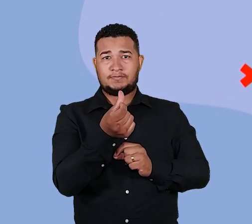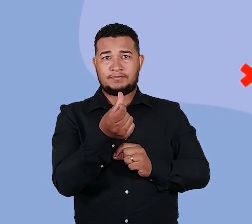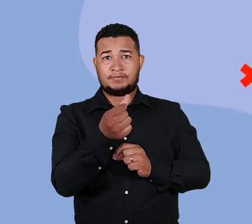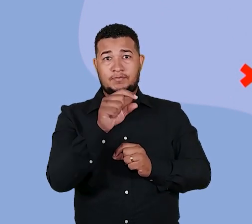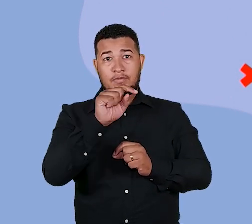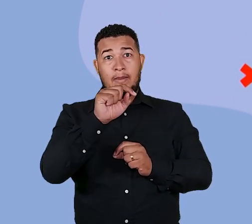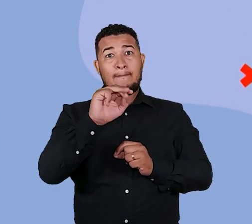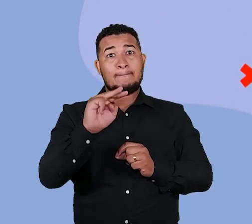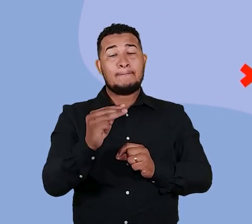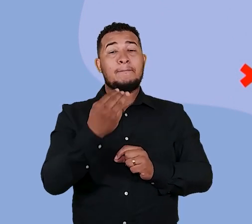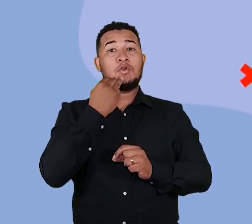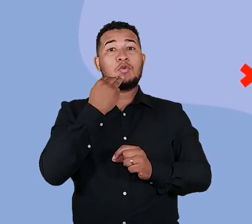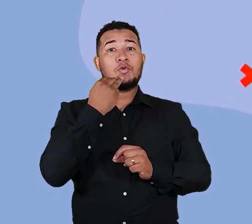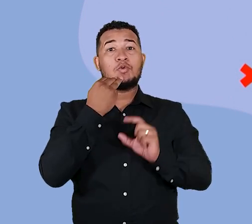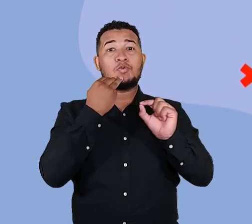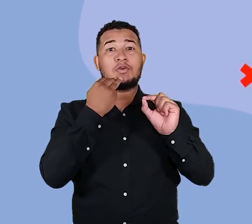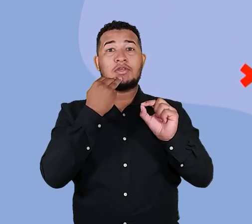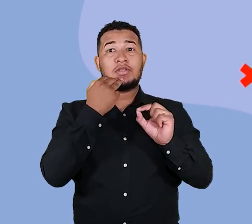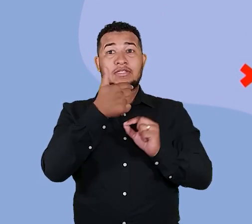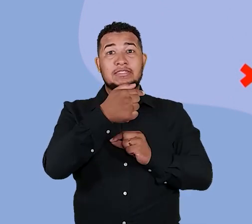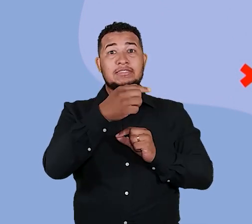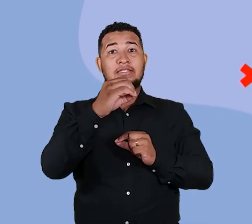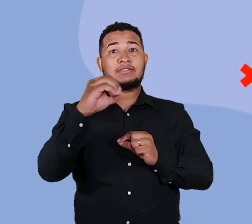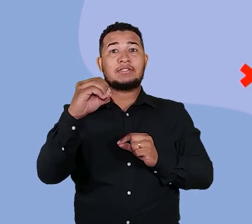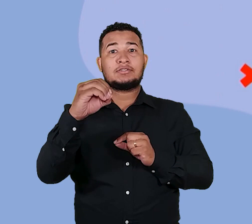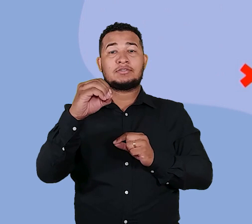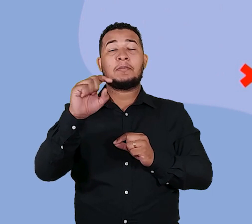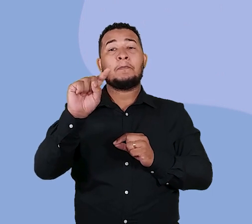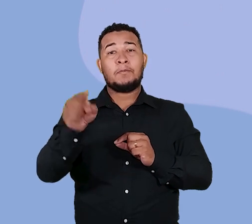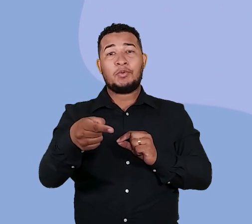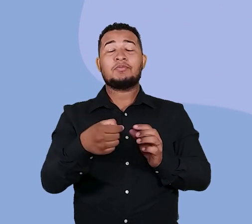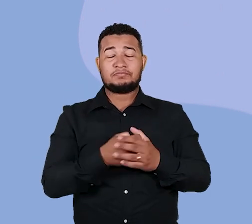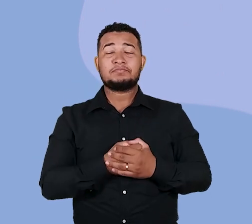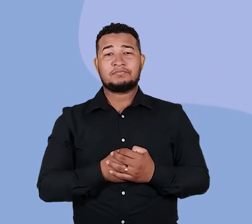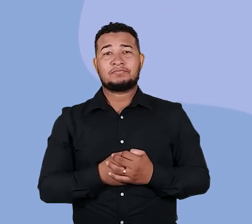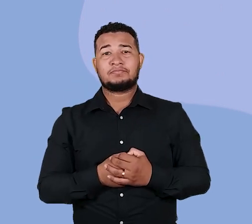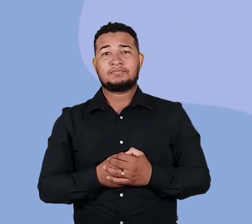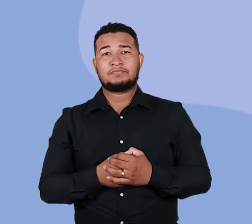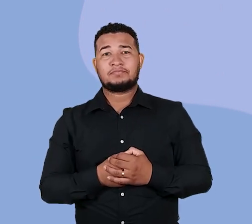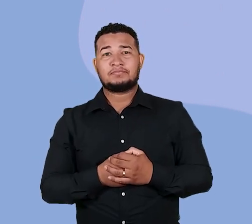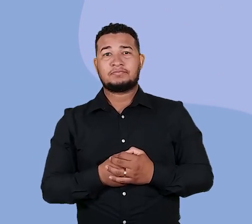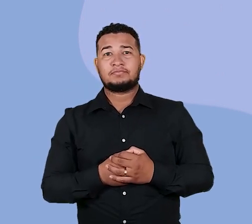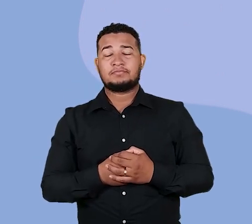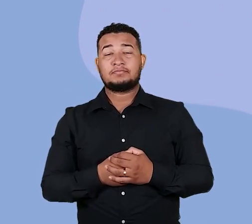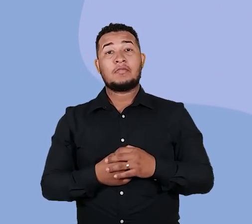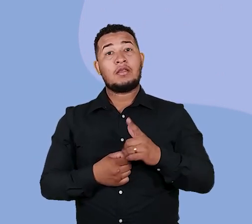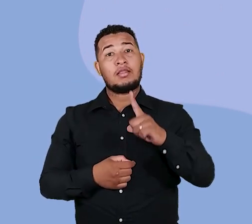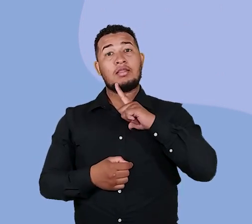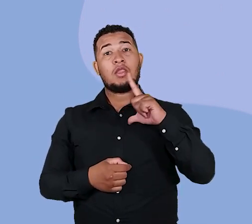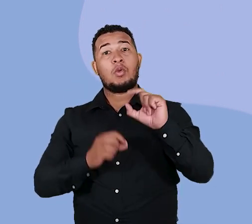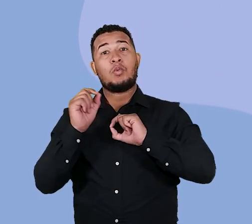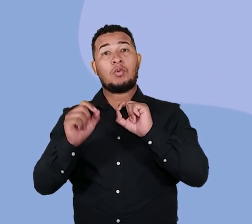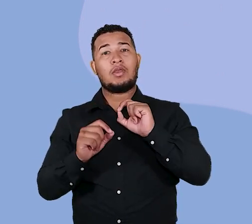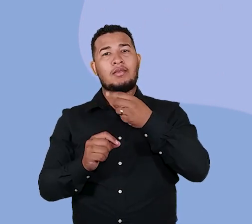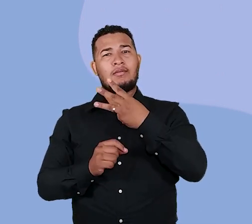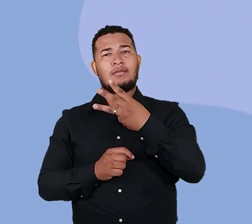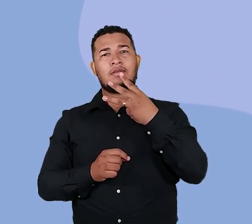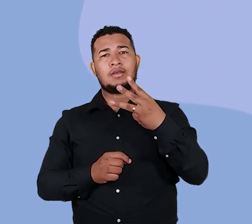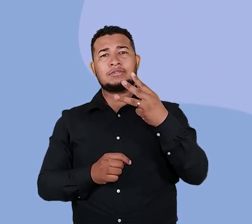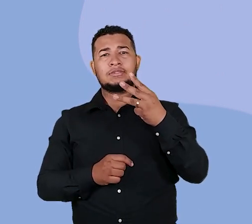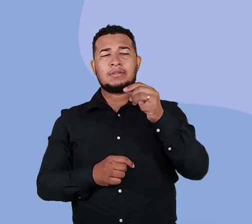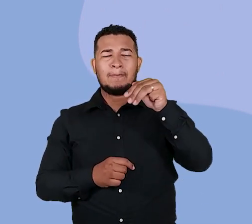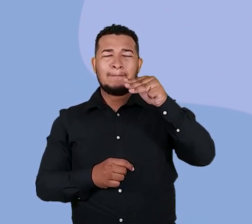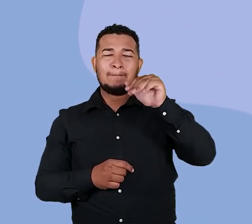86 milhões e o quê? E 700 mil. Vamos para o próximo. Nós temos aqui